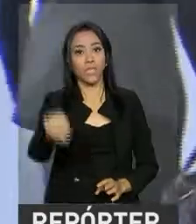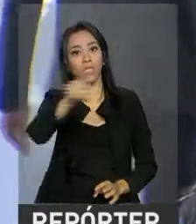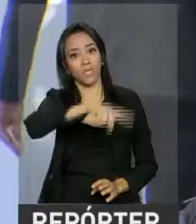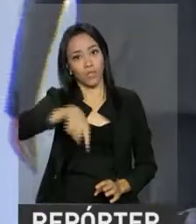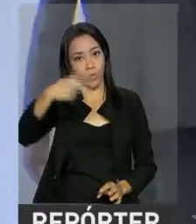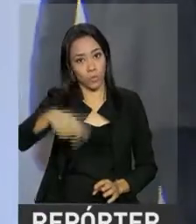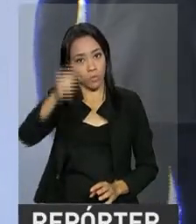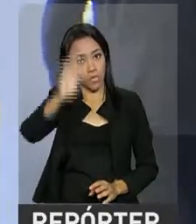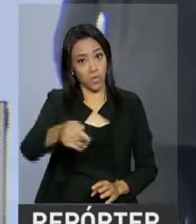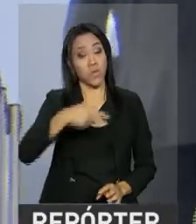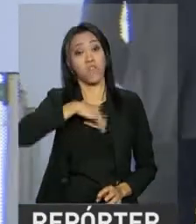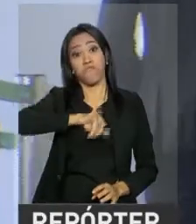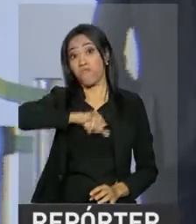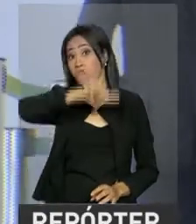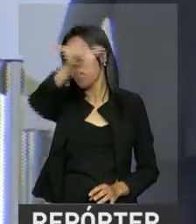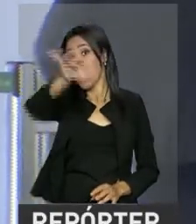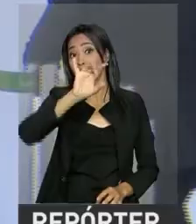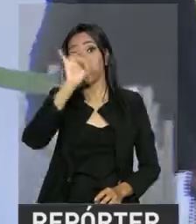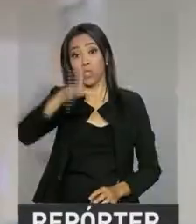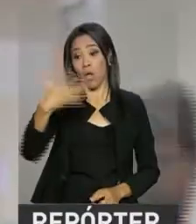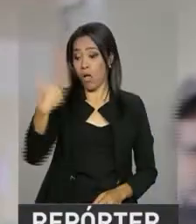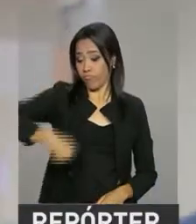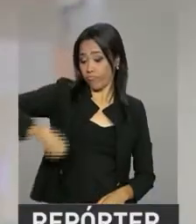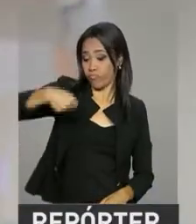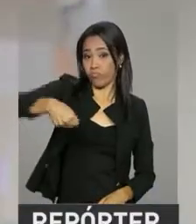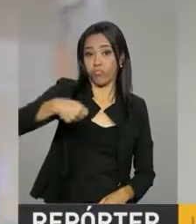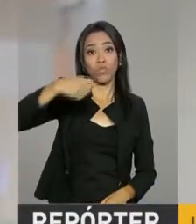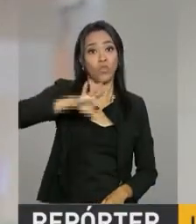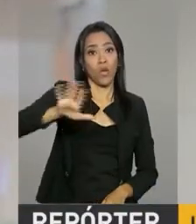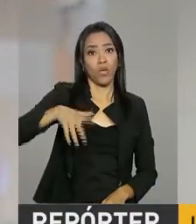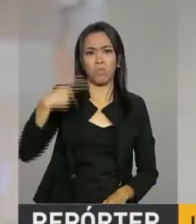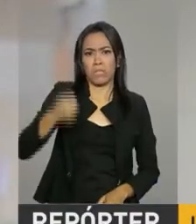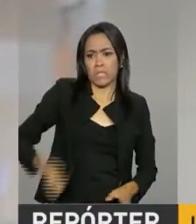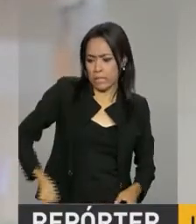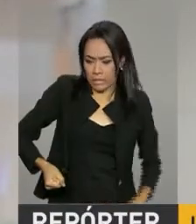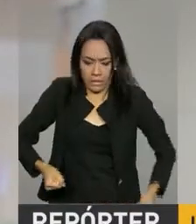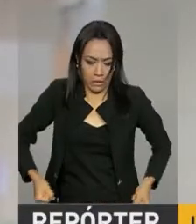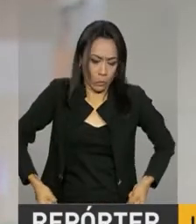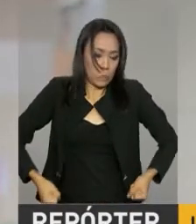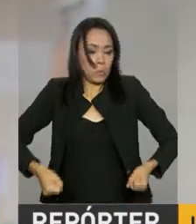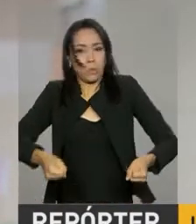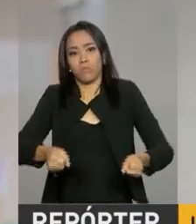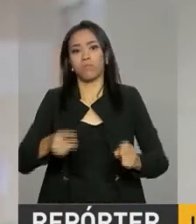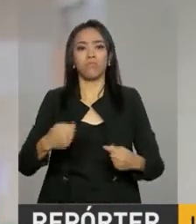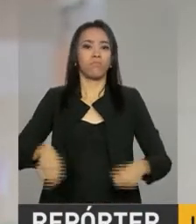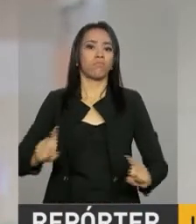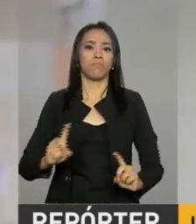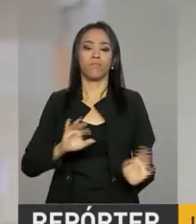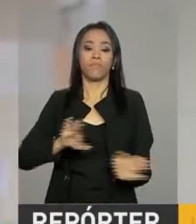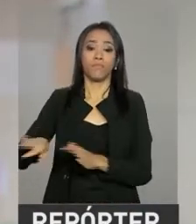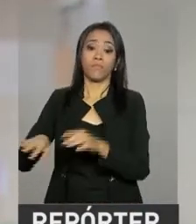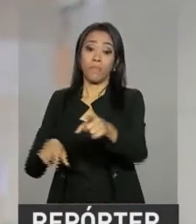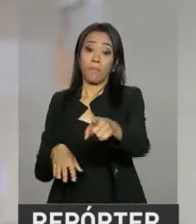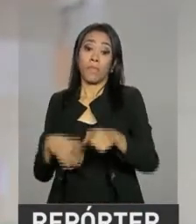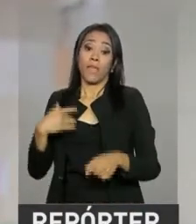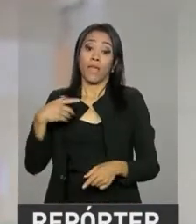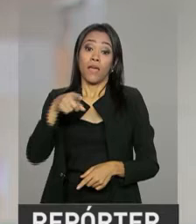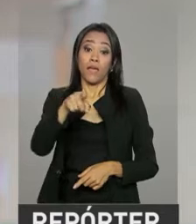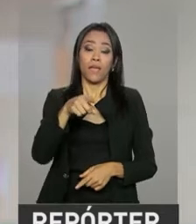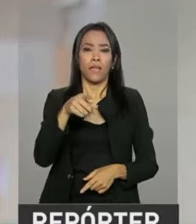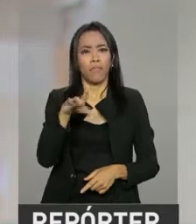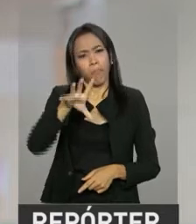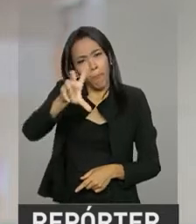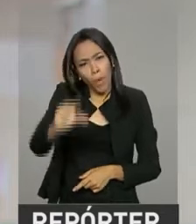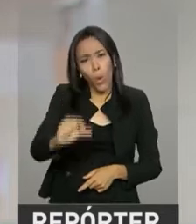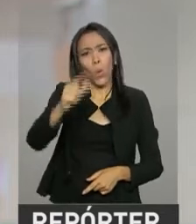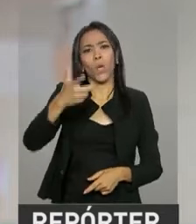que viajam de avião só com a bagagem de mão um ponto de vista lógico se pra você a vantagem você leva menos